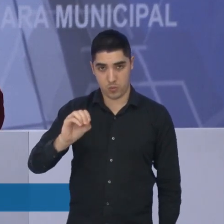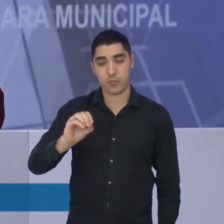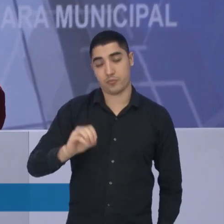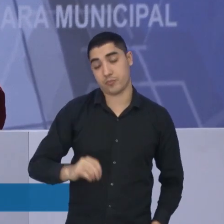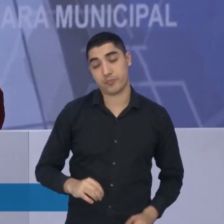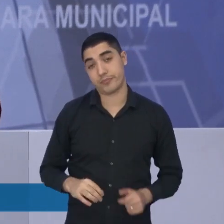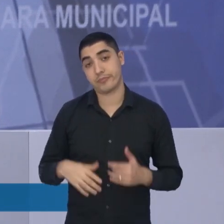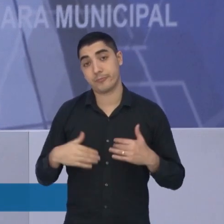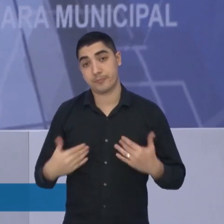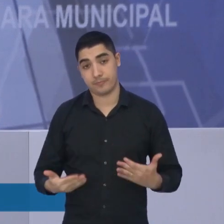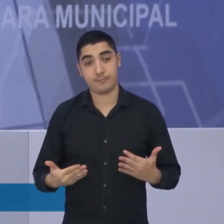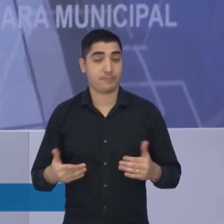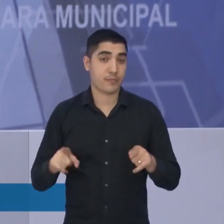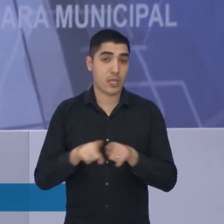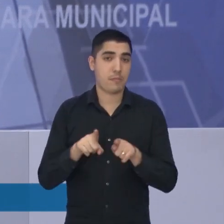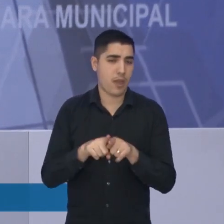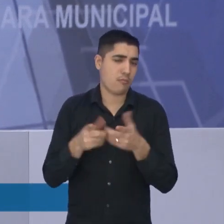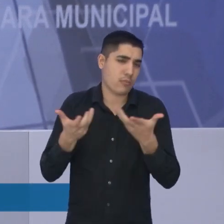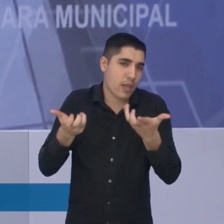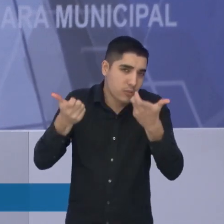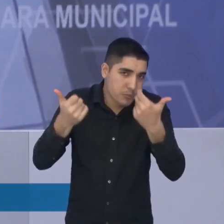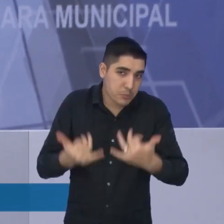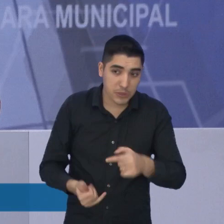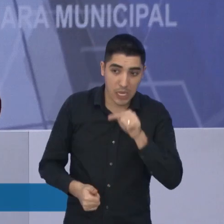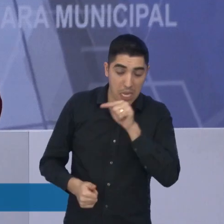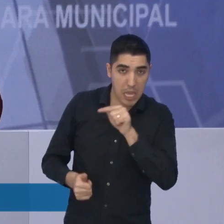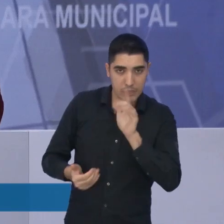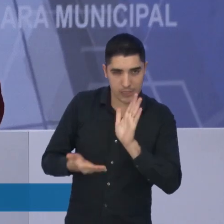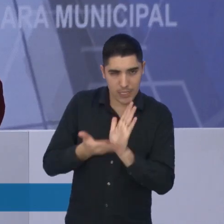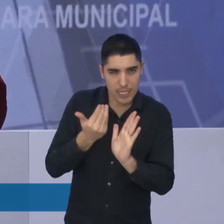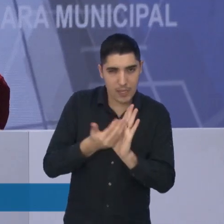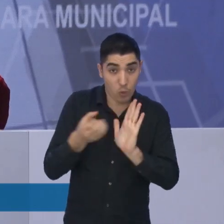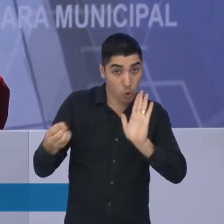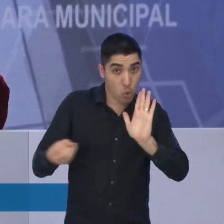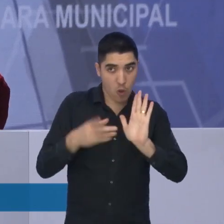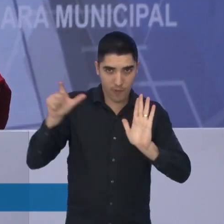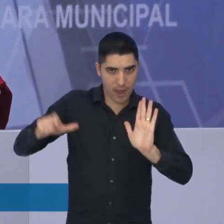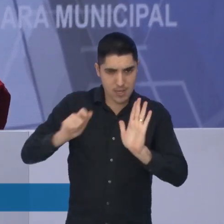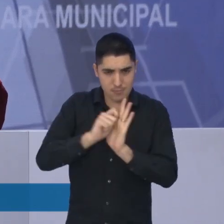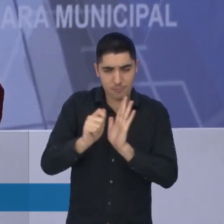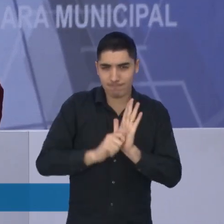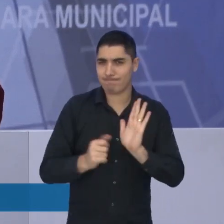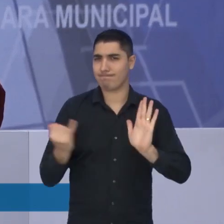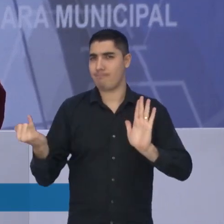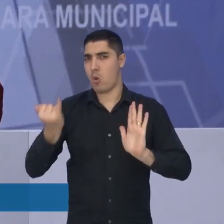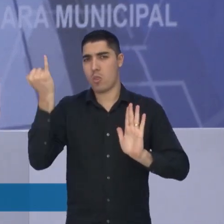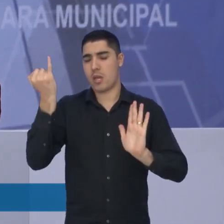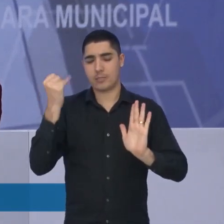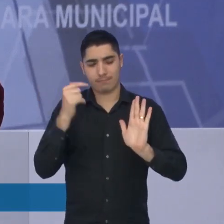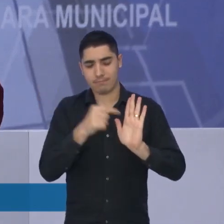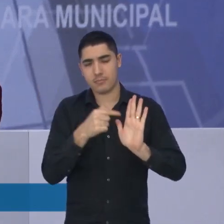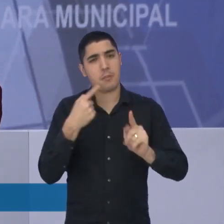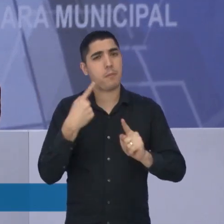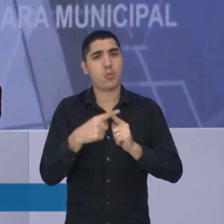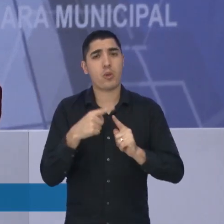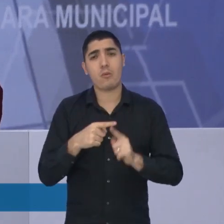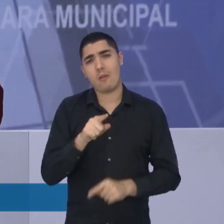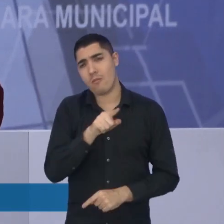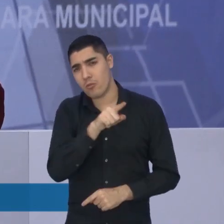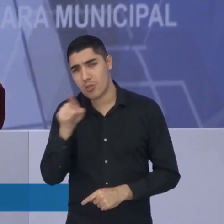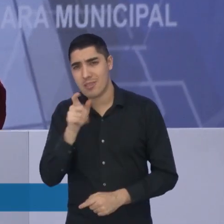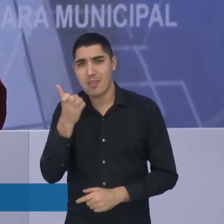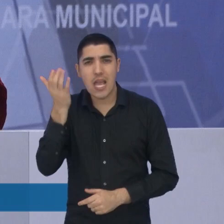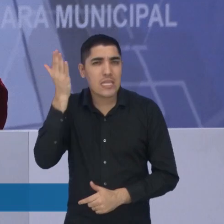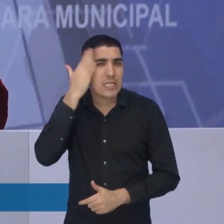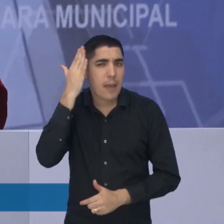a importância do seu recente livro, Tudo o que você sempre quis saber sobre a urna